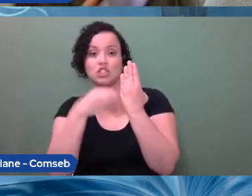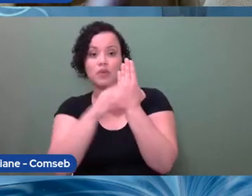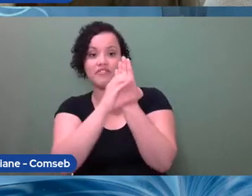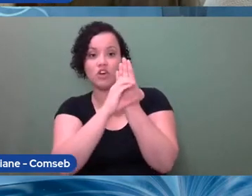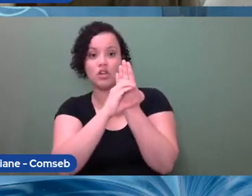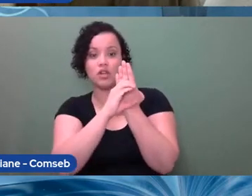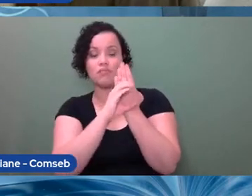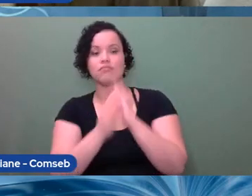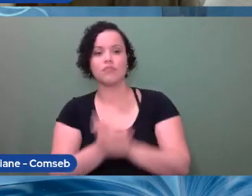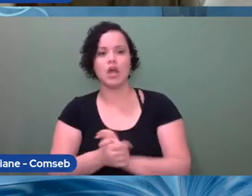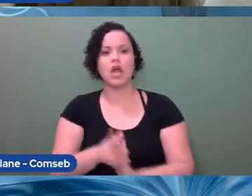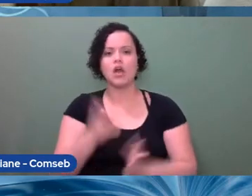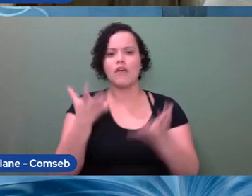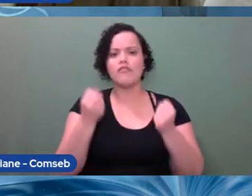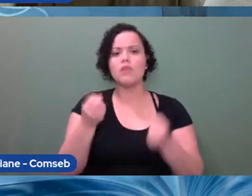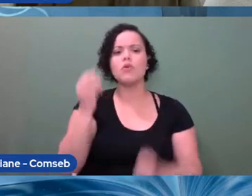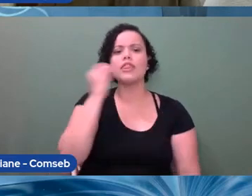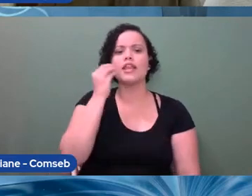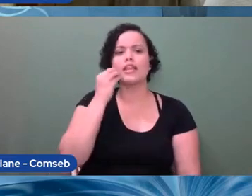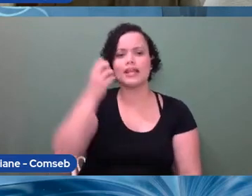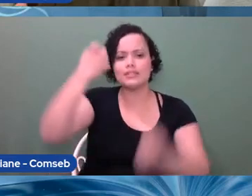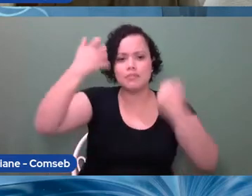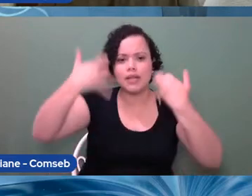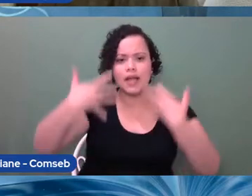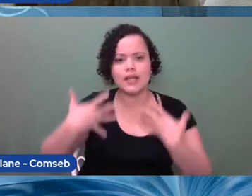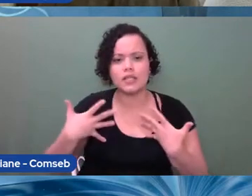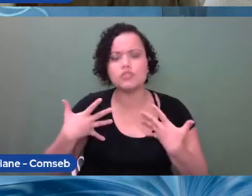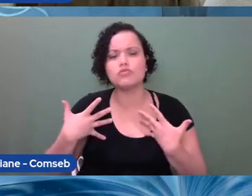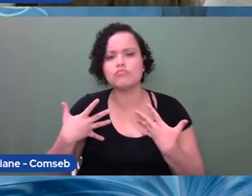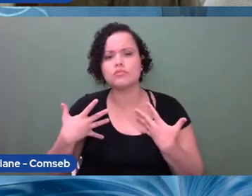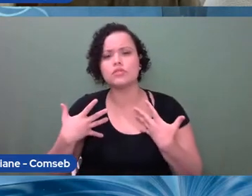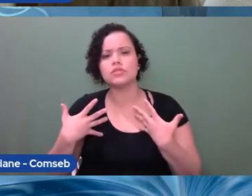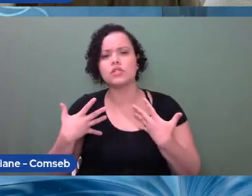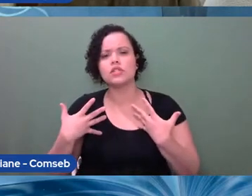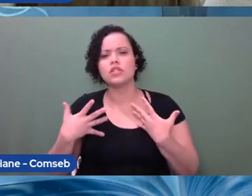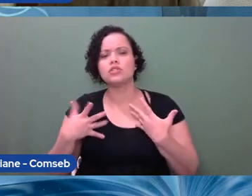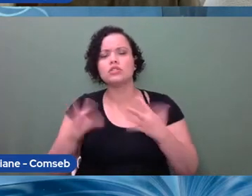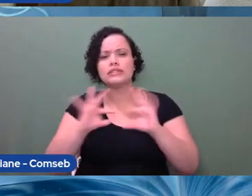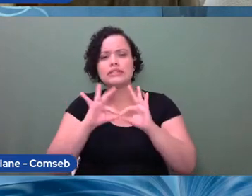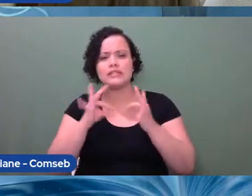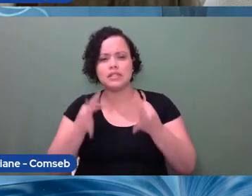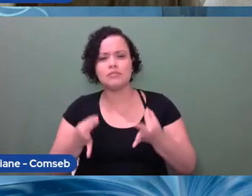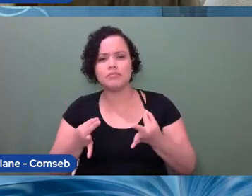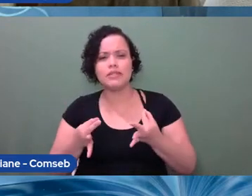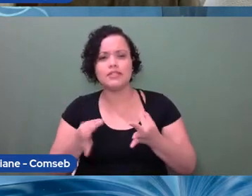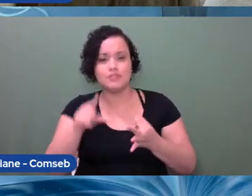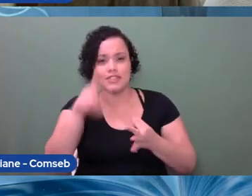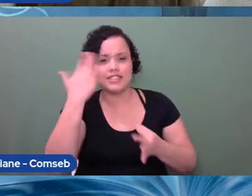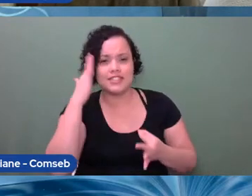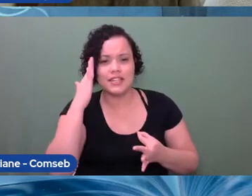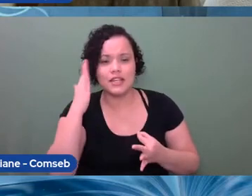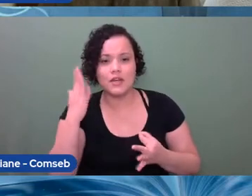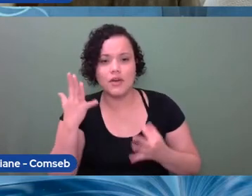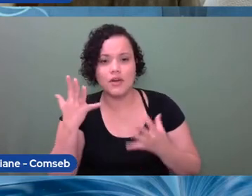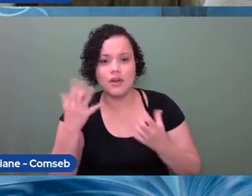tentar explicar isso, exatamente, cara. Vamos tentar explicar isso, assim, desse jeito, simplesinho, que vocês entenderam logo, para um